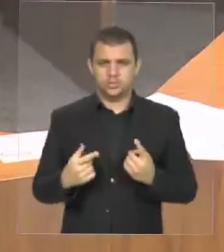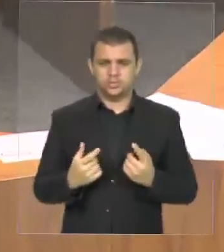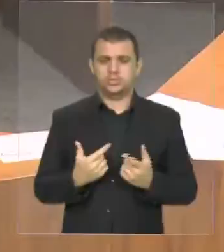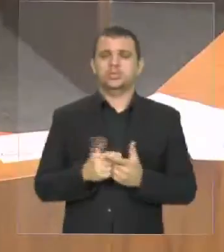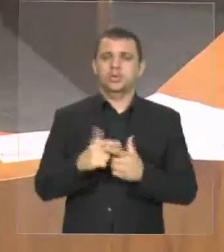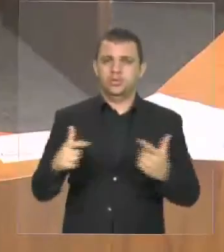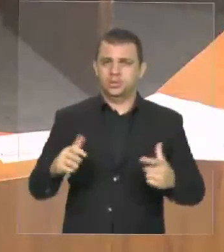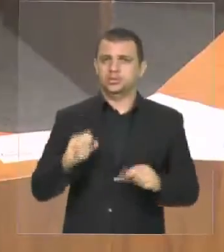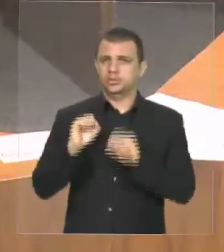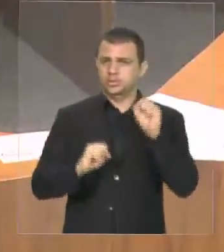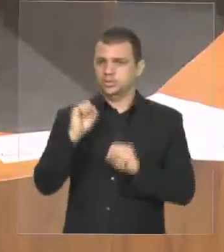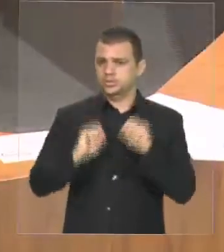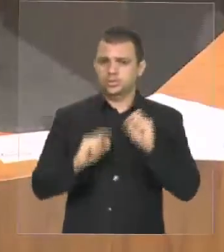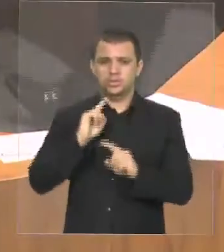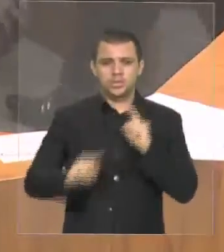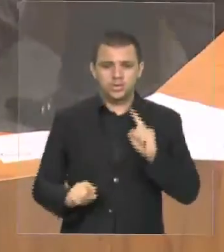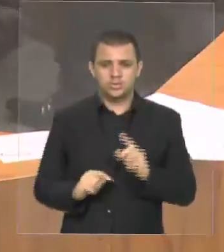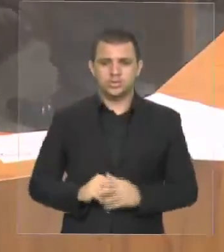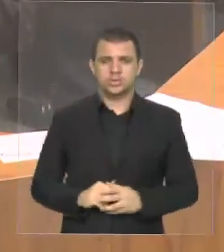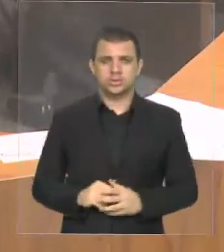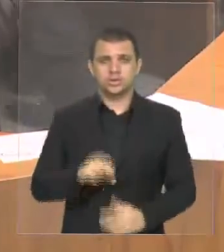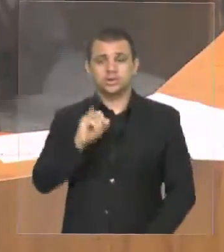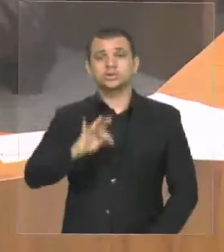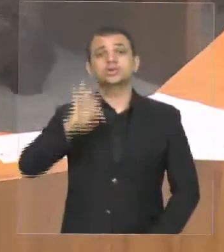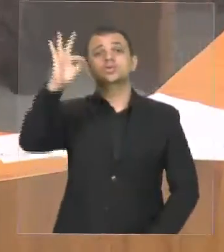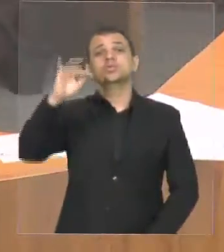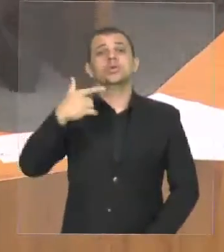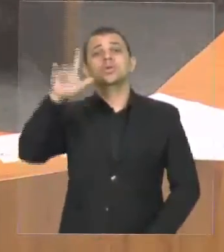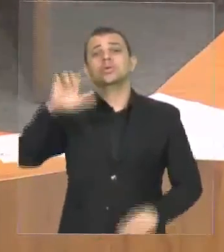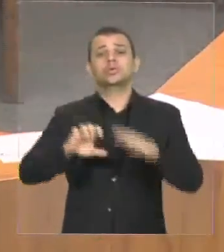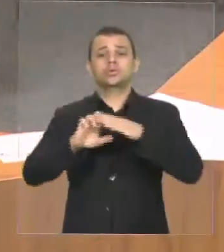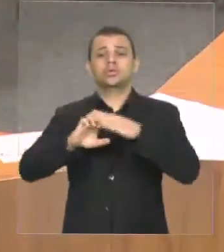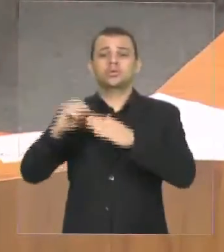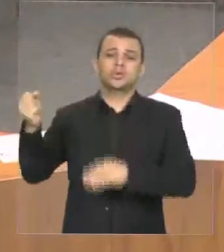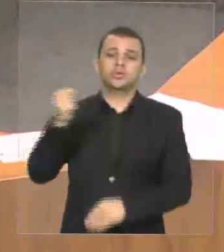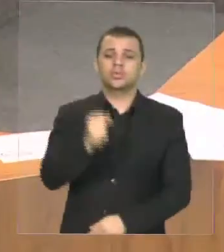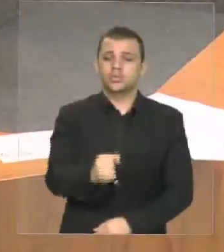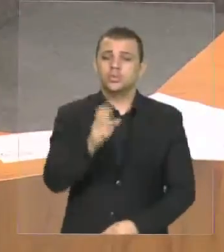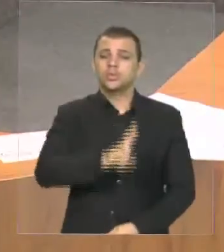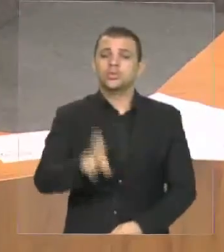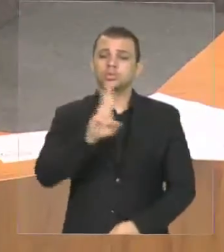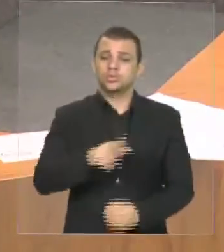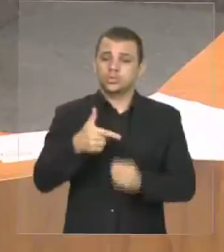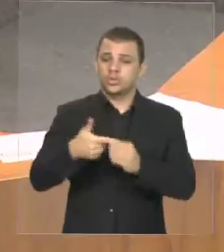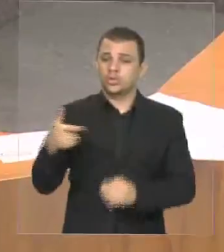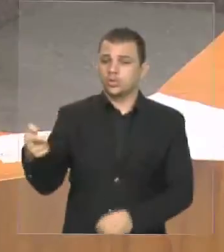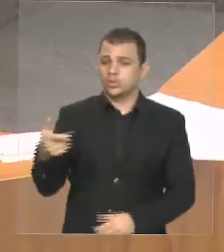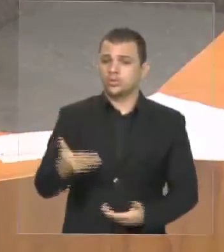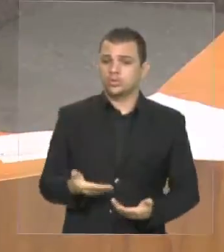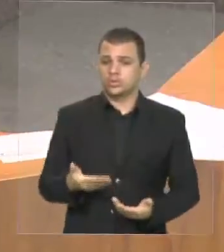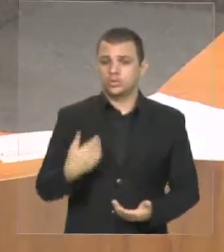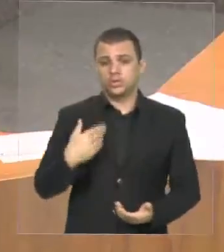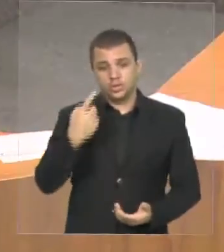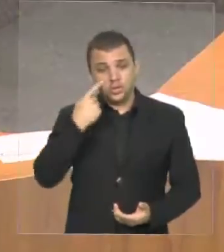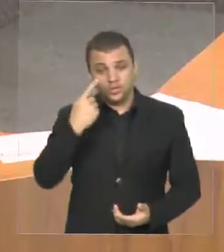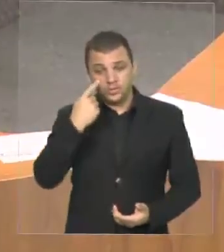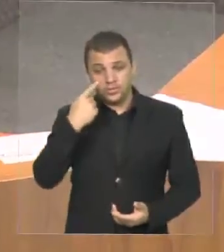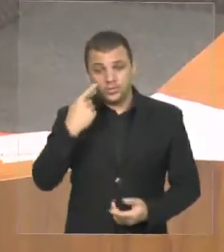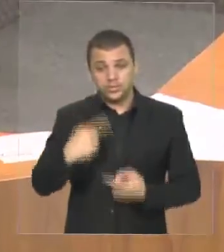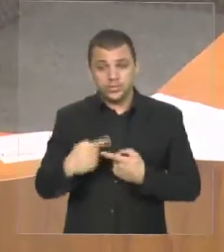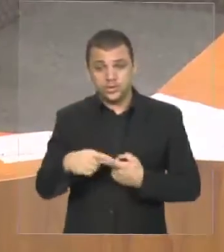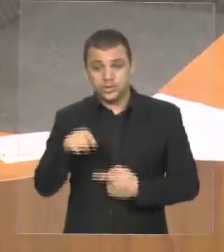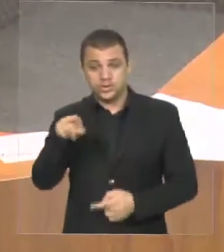nosso Estado. E no dia que vier se instalar alguma empresa que utilize esse tipo de produto, que eu ainda vou confirmar essa informação, já que